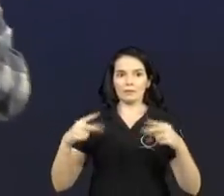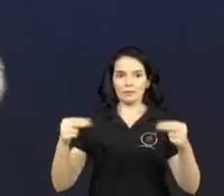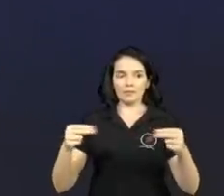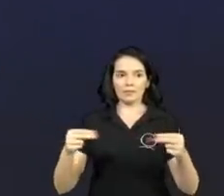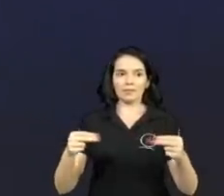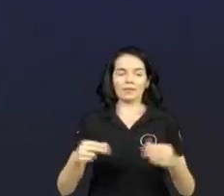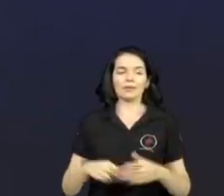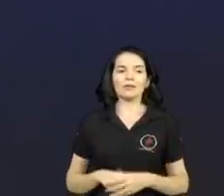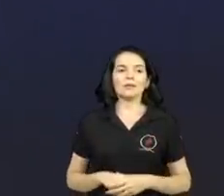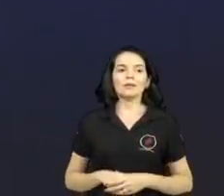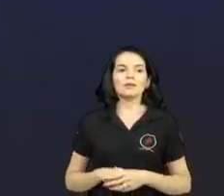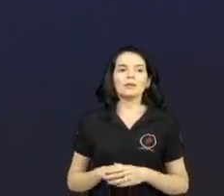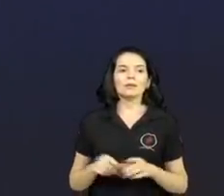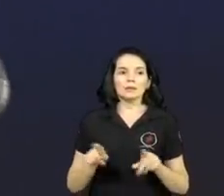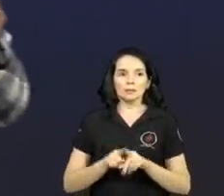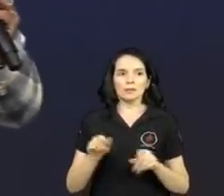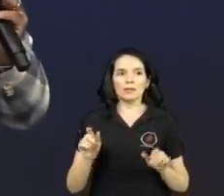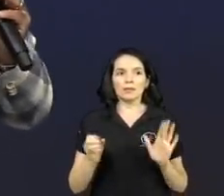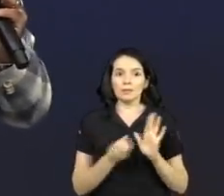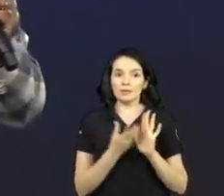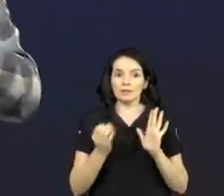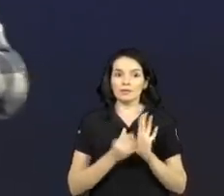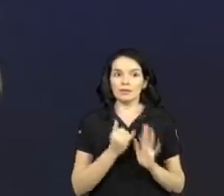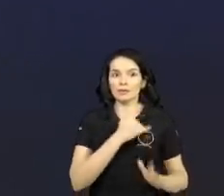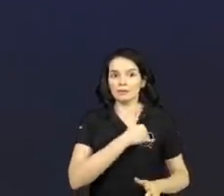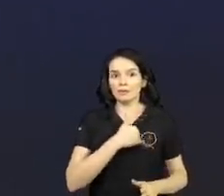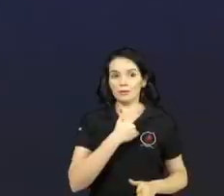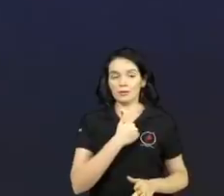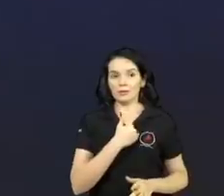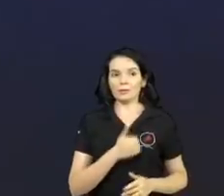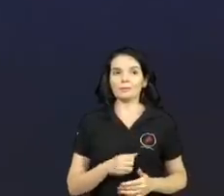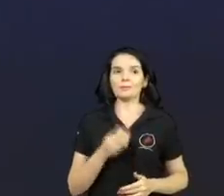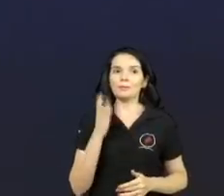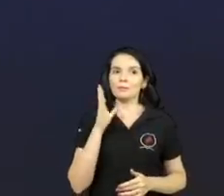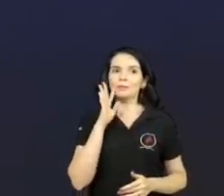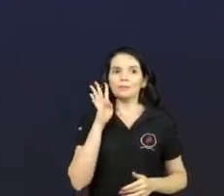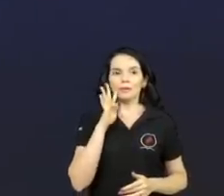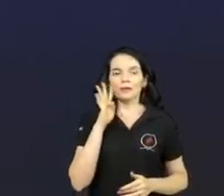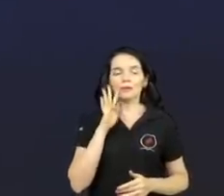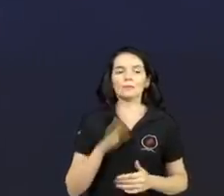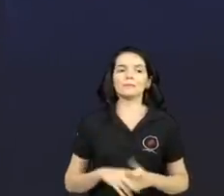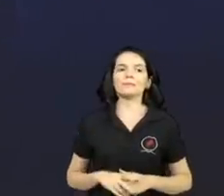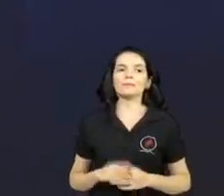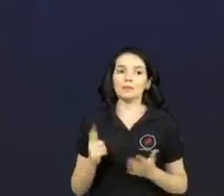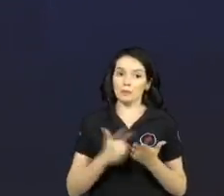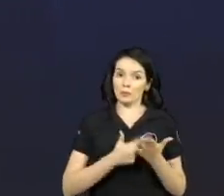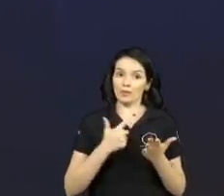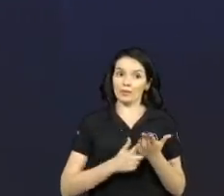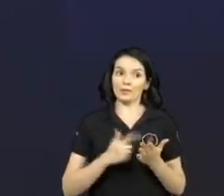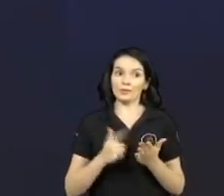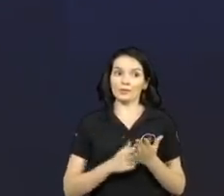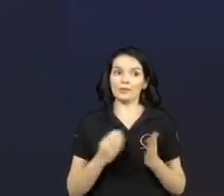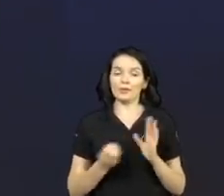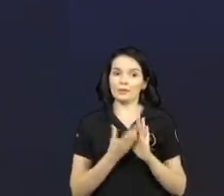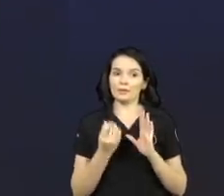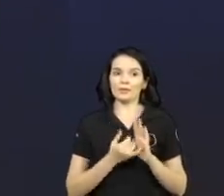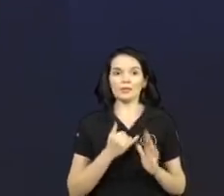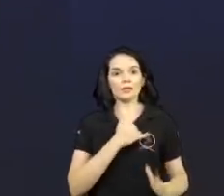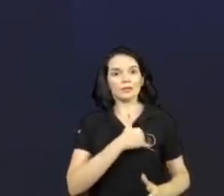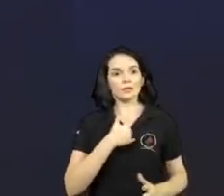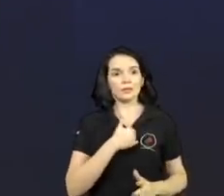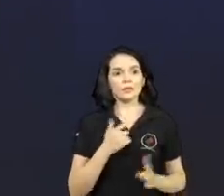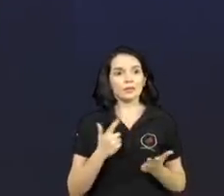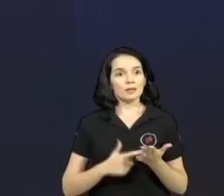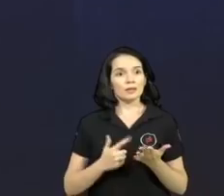e também o Evangelho de João, muito bacana, um livro com o Evangelho de João e um livro meu pequeno